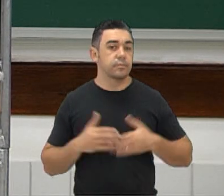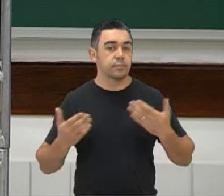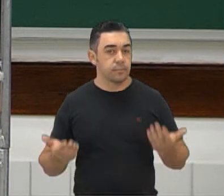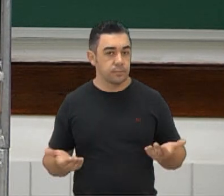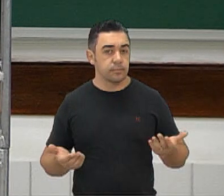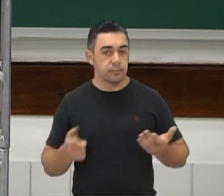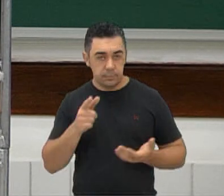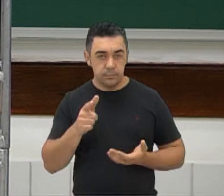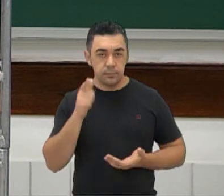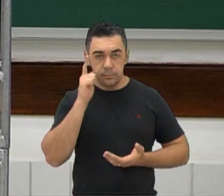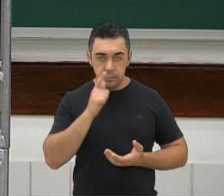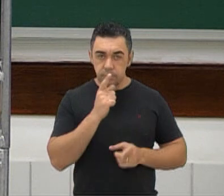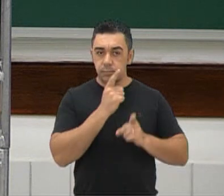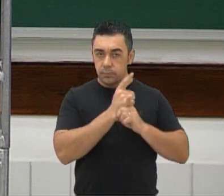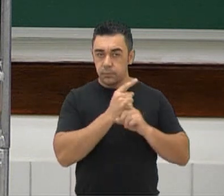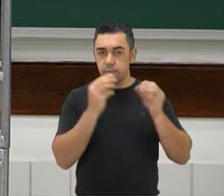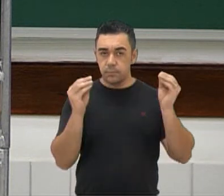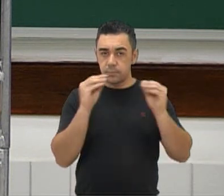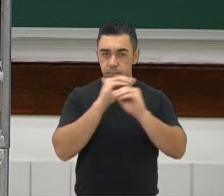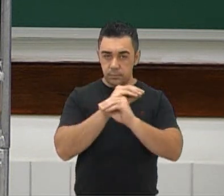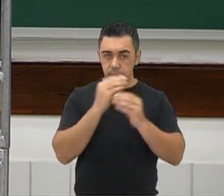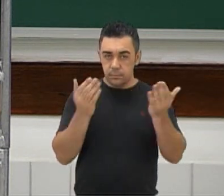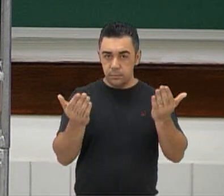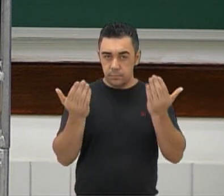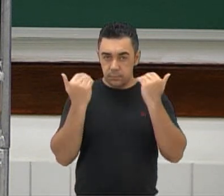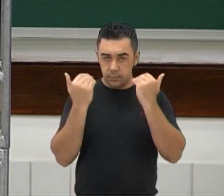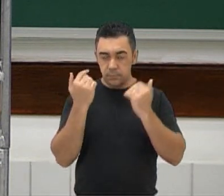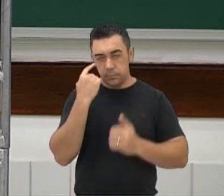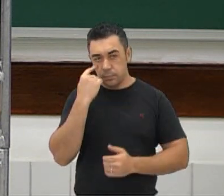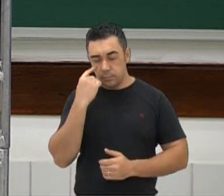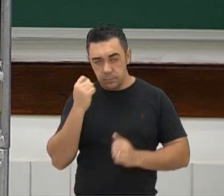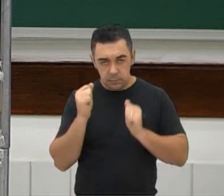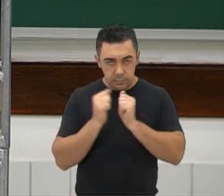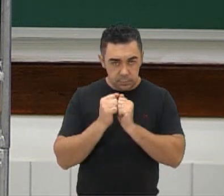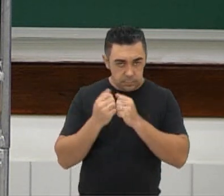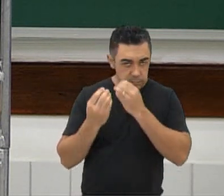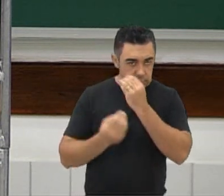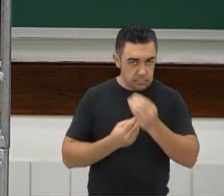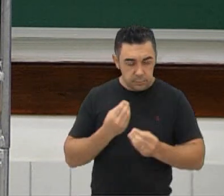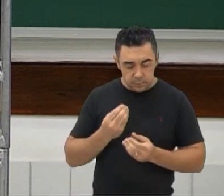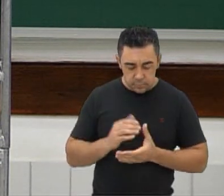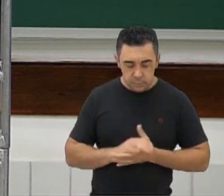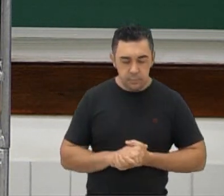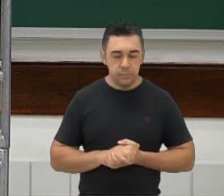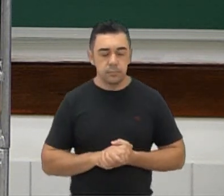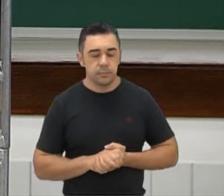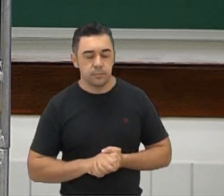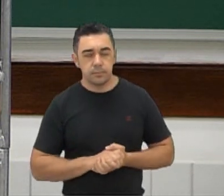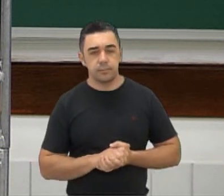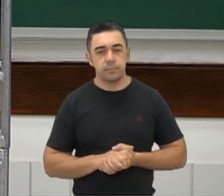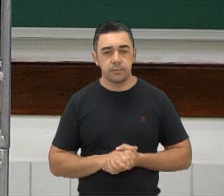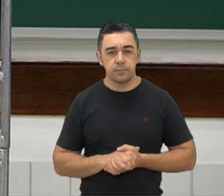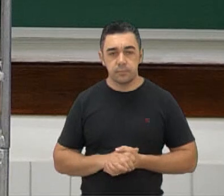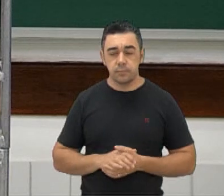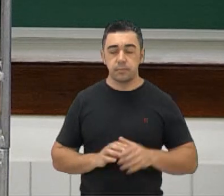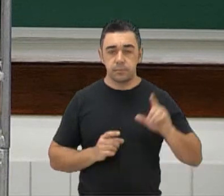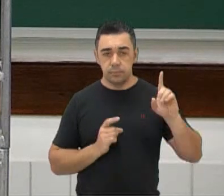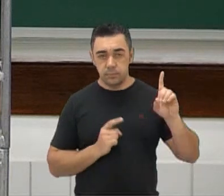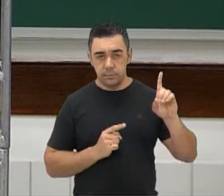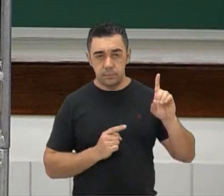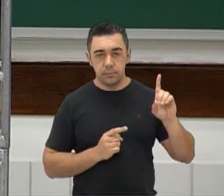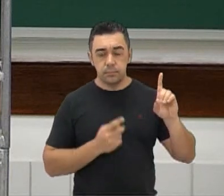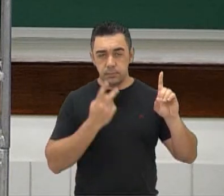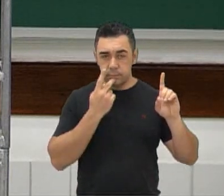Então, alunos, conseguiram identificar? Vem para a tela aqui, vamos verificar como é que fica a expressão. Veja só, a letra D,